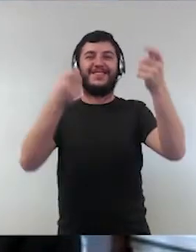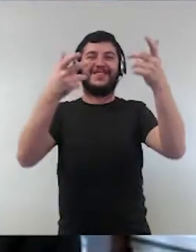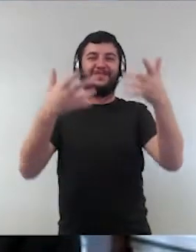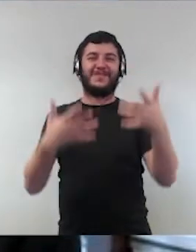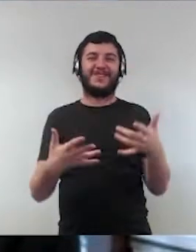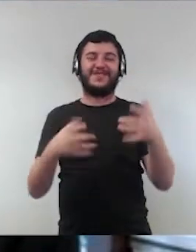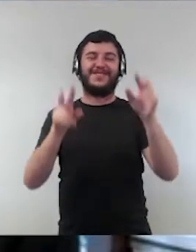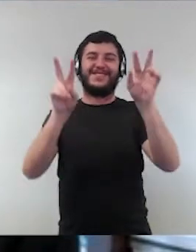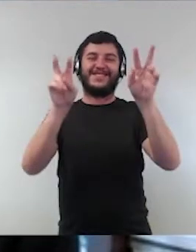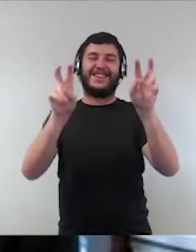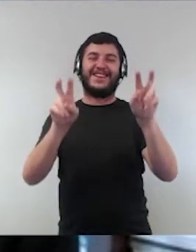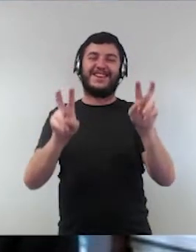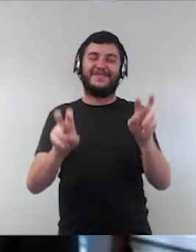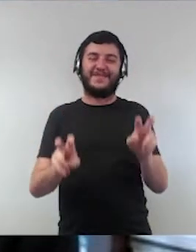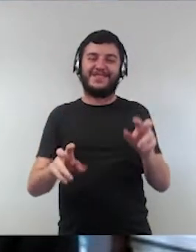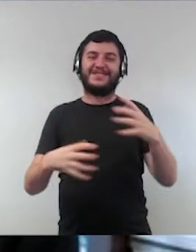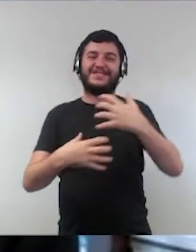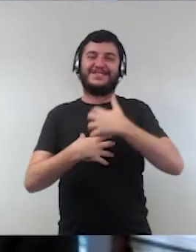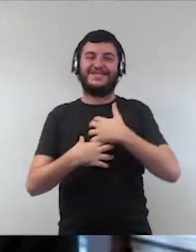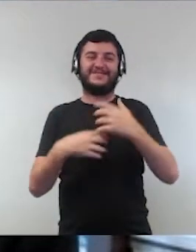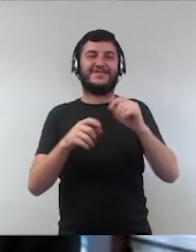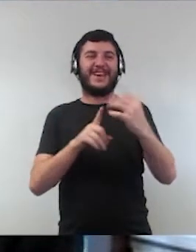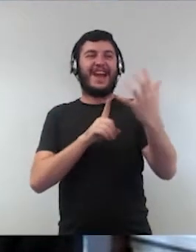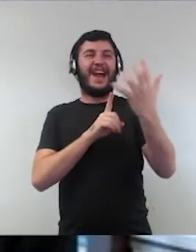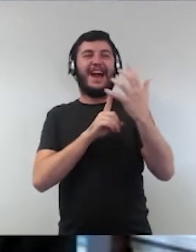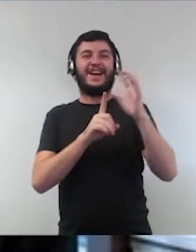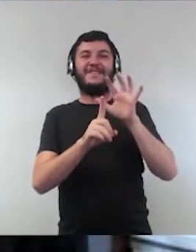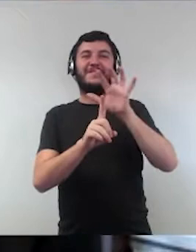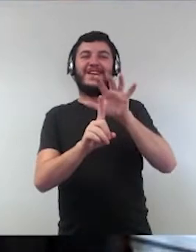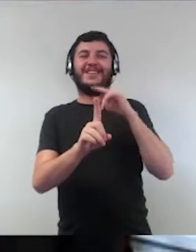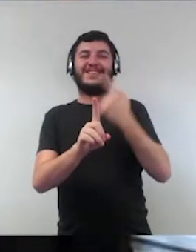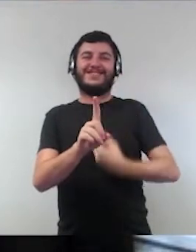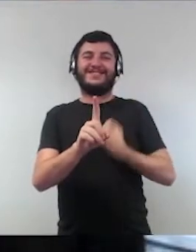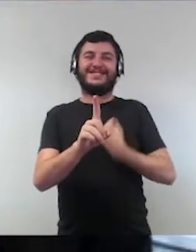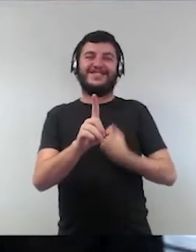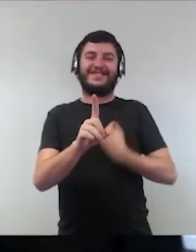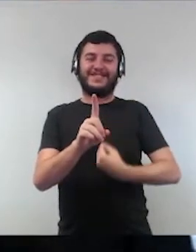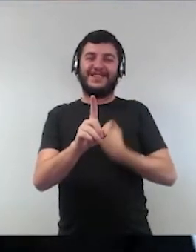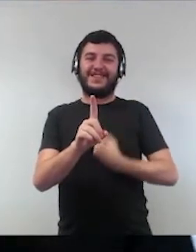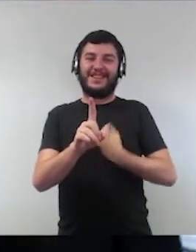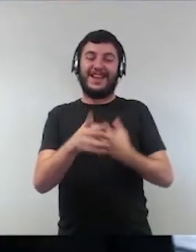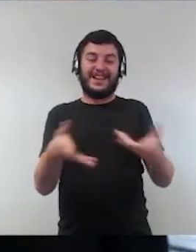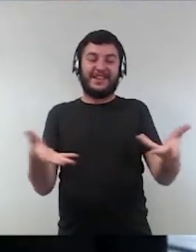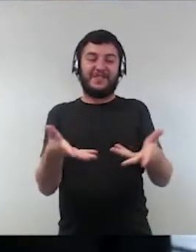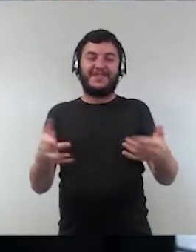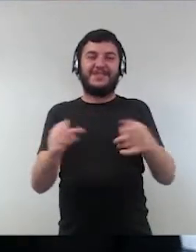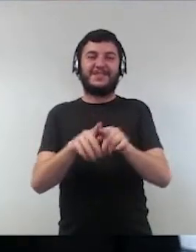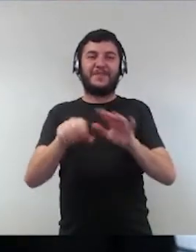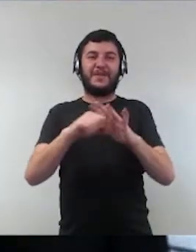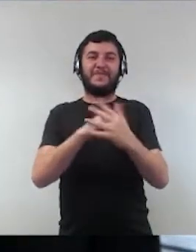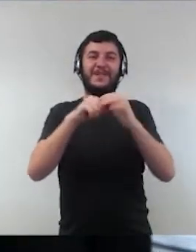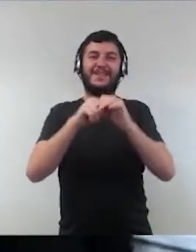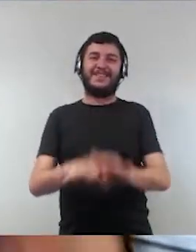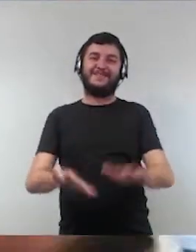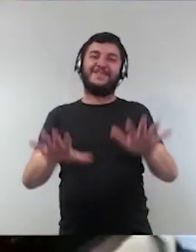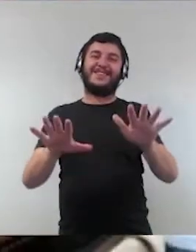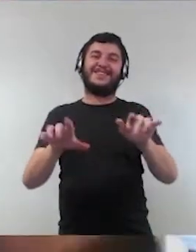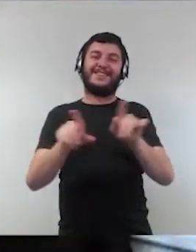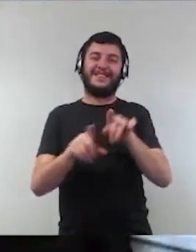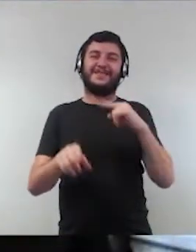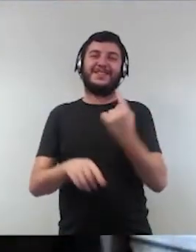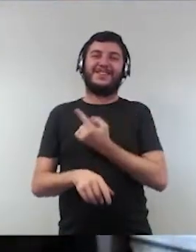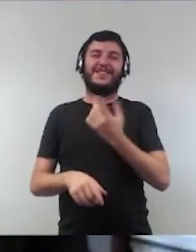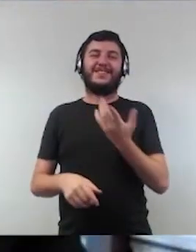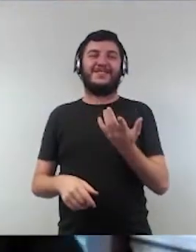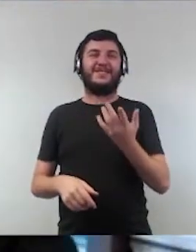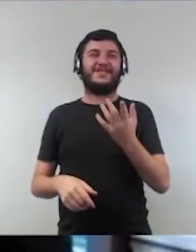temas que mais nos afetam de maneira imediata, né? Havia até a pandemia e até essa medida